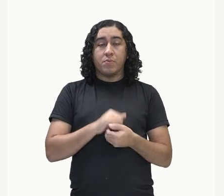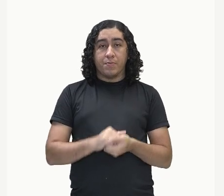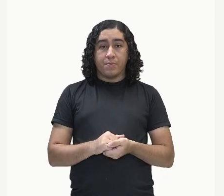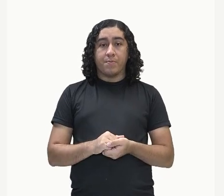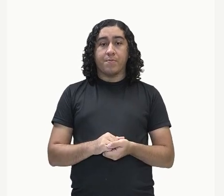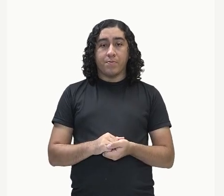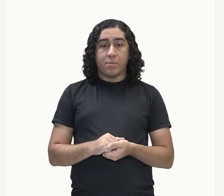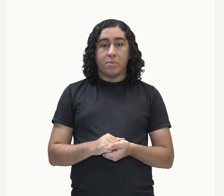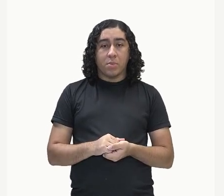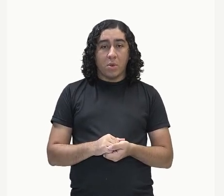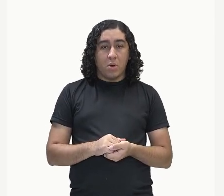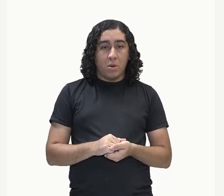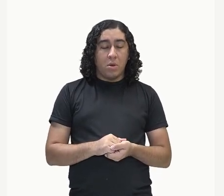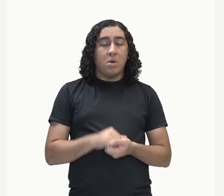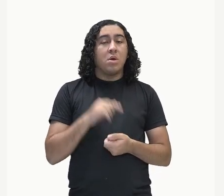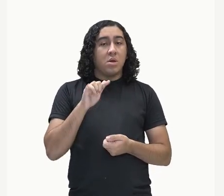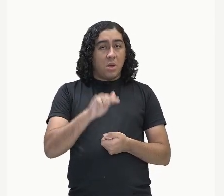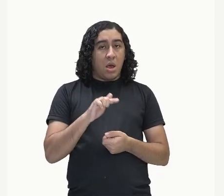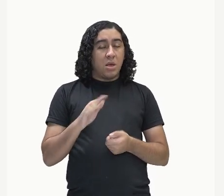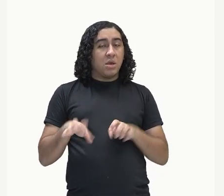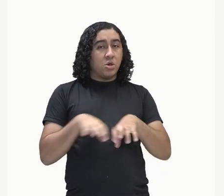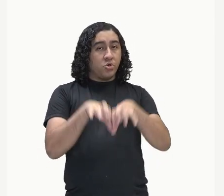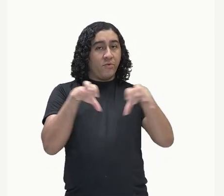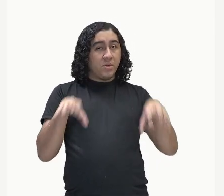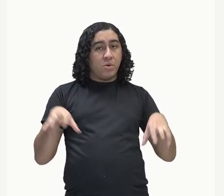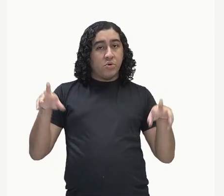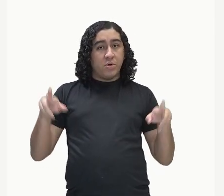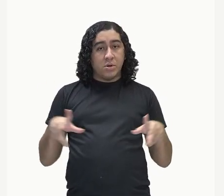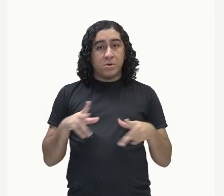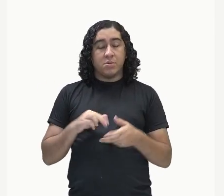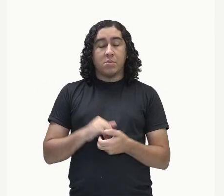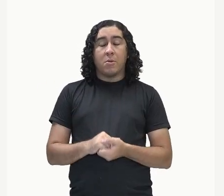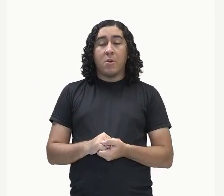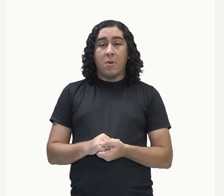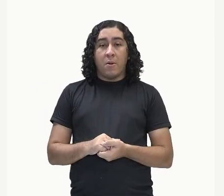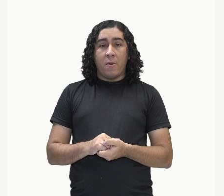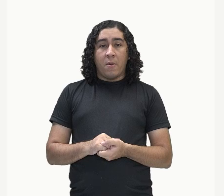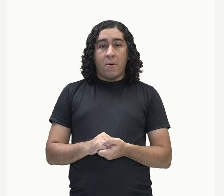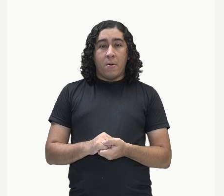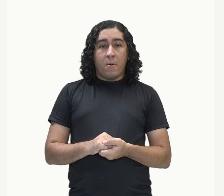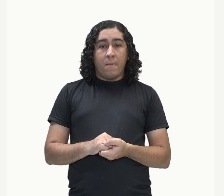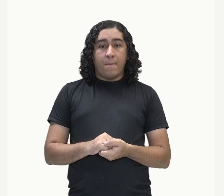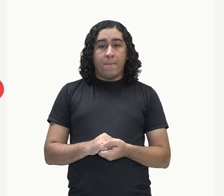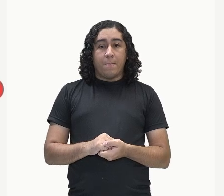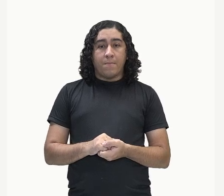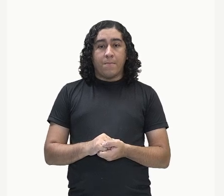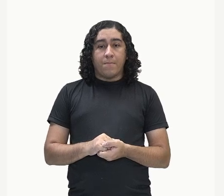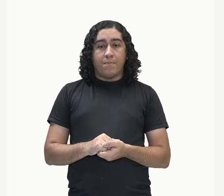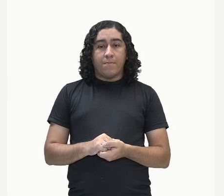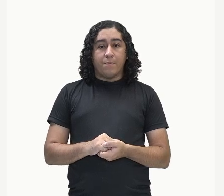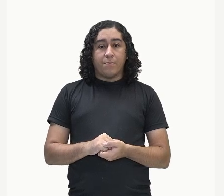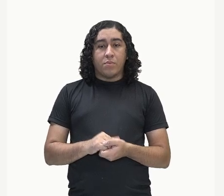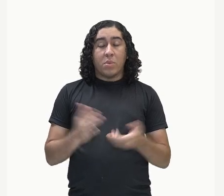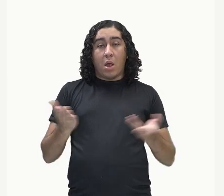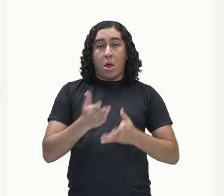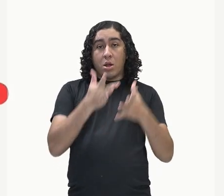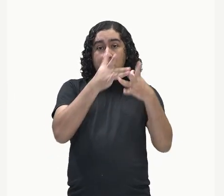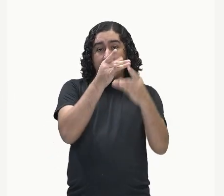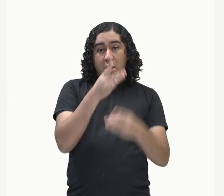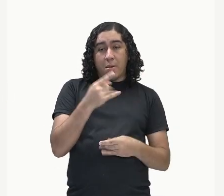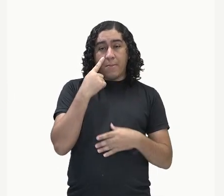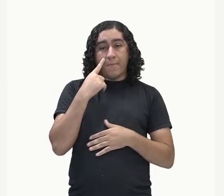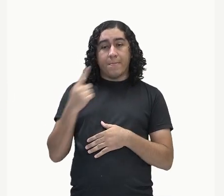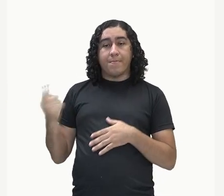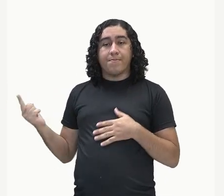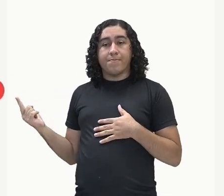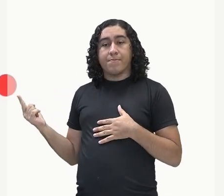essa divisão dentro do grupo dos vertebrados. E aí a gente vai observar com mais detalhes agora esse grupo aqui, ó, o grupo